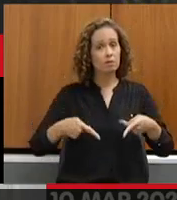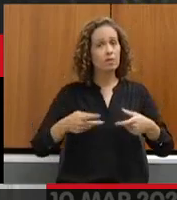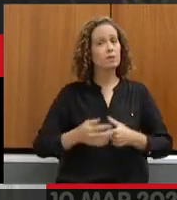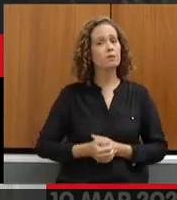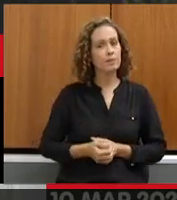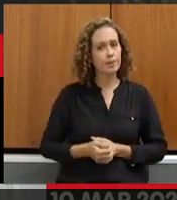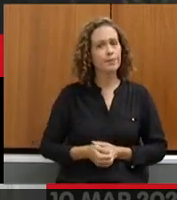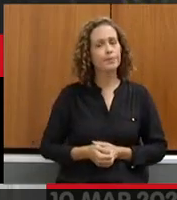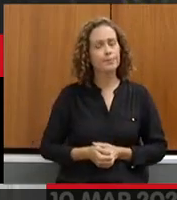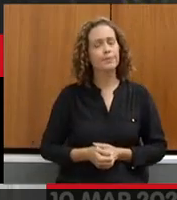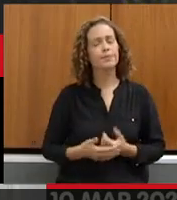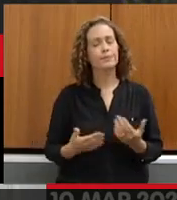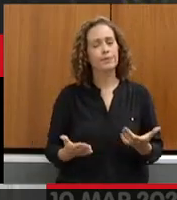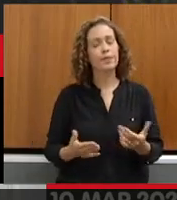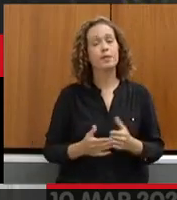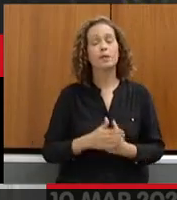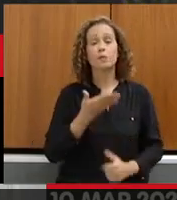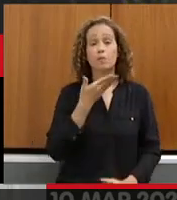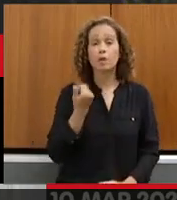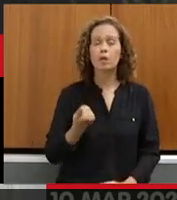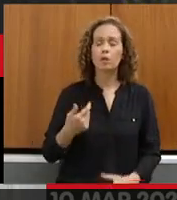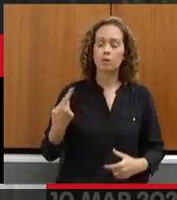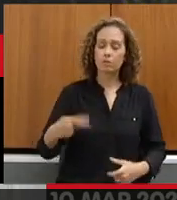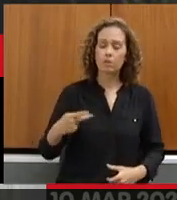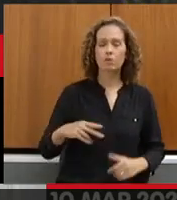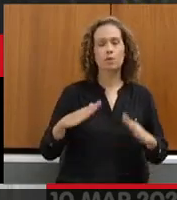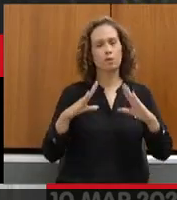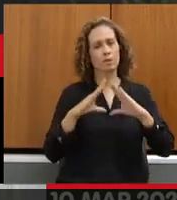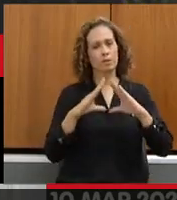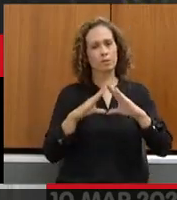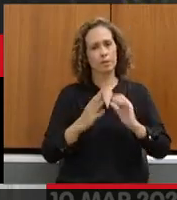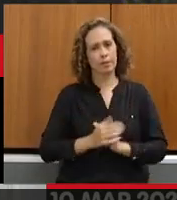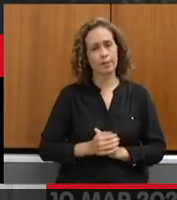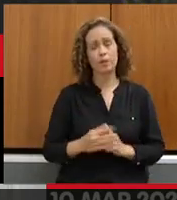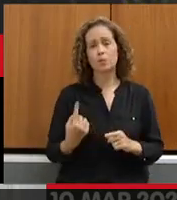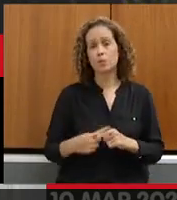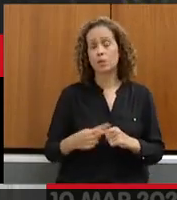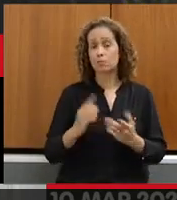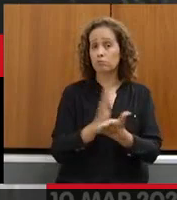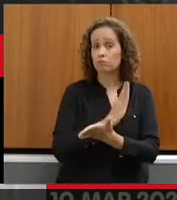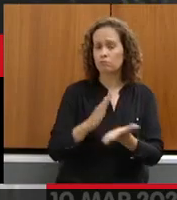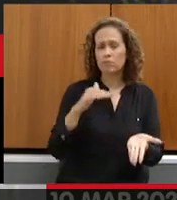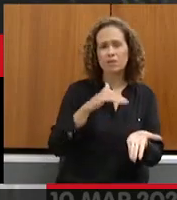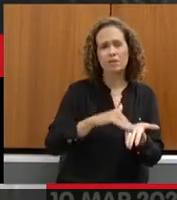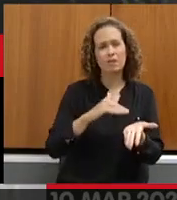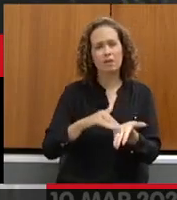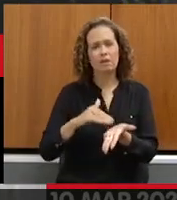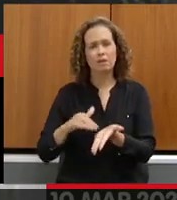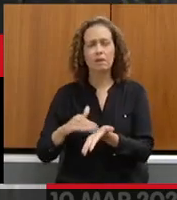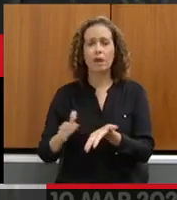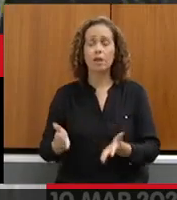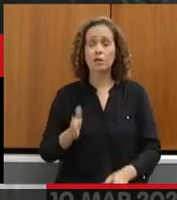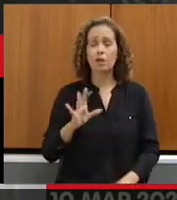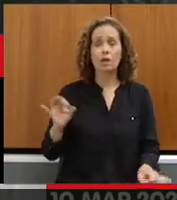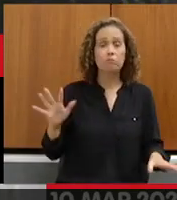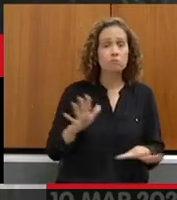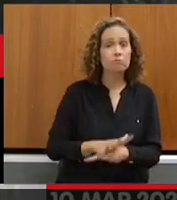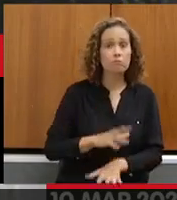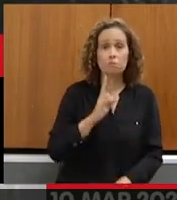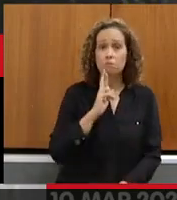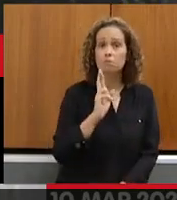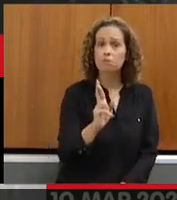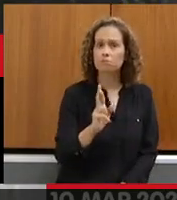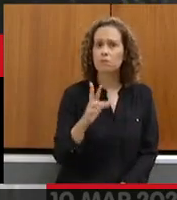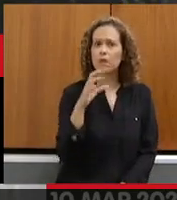e de uma consideração maior com essa casa por que alguns secretários na hora de pronto respondem os